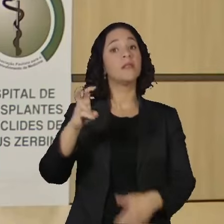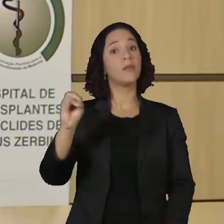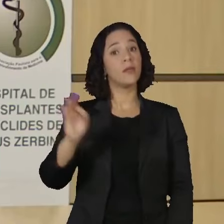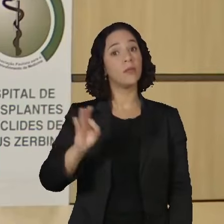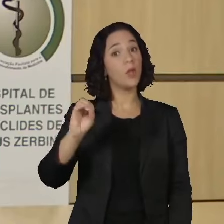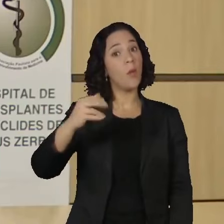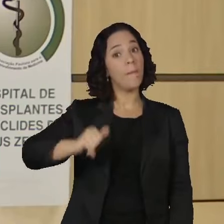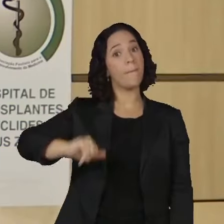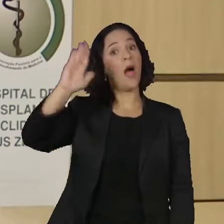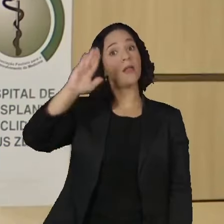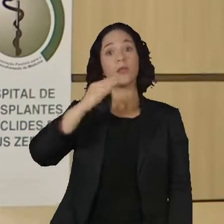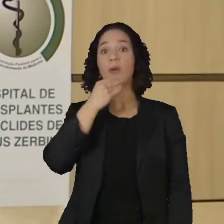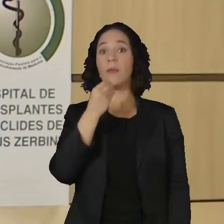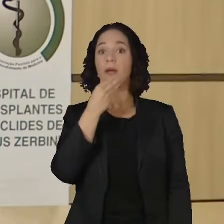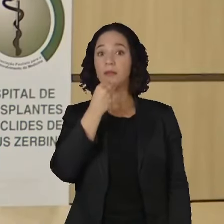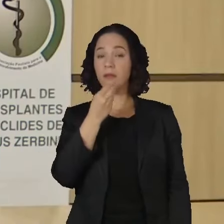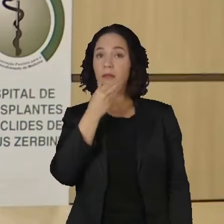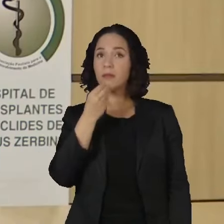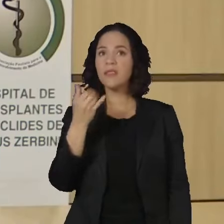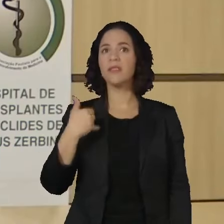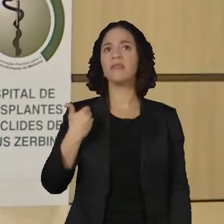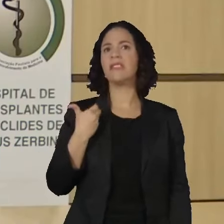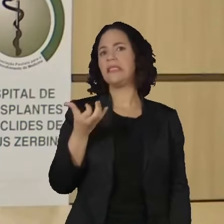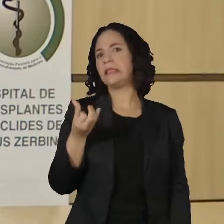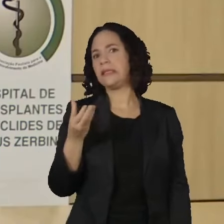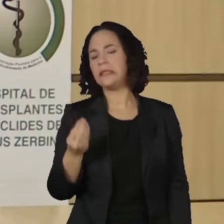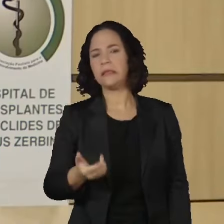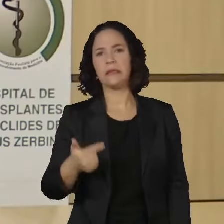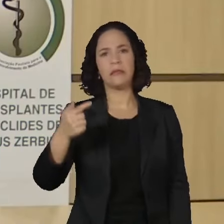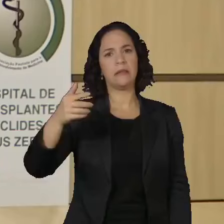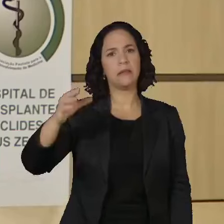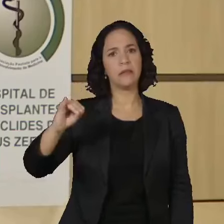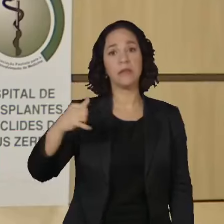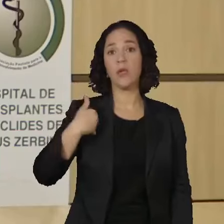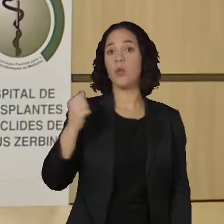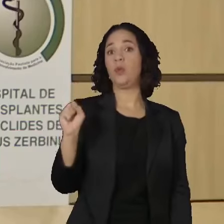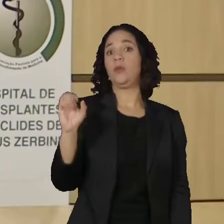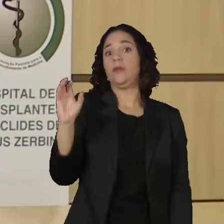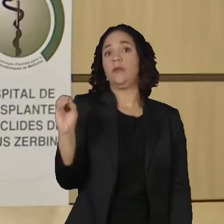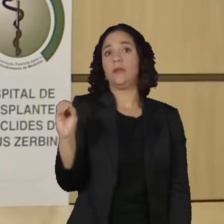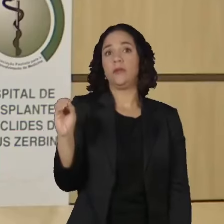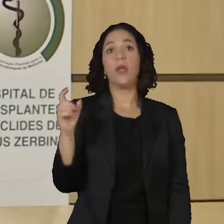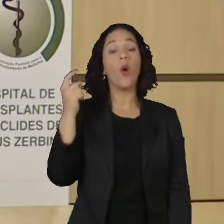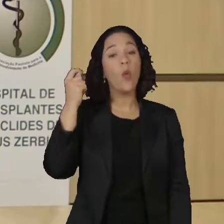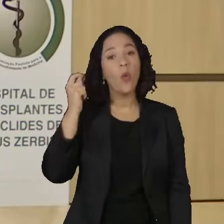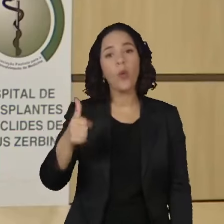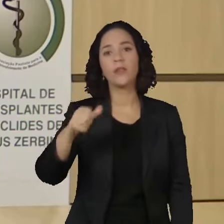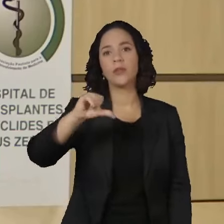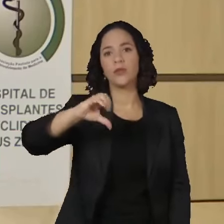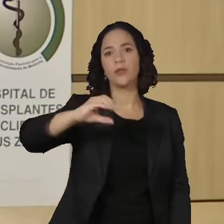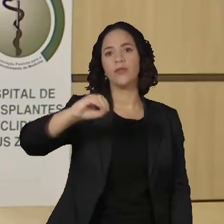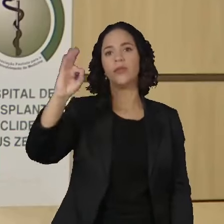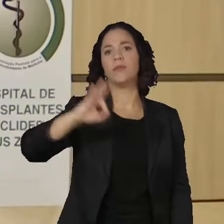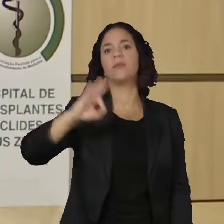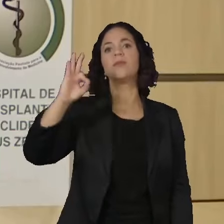mais tá Às vezes com homens com 60 70 80 anos quase 90% tem algum grau de proplas